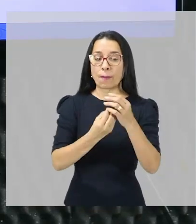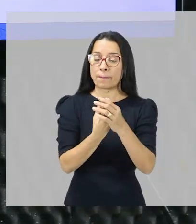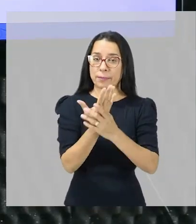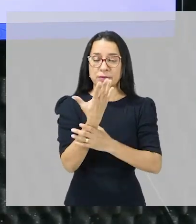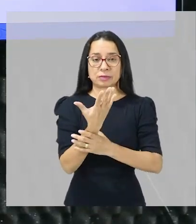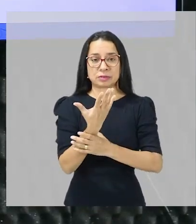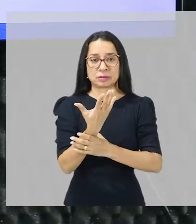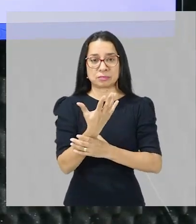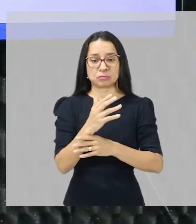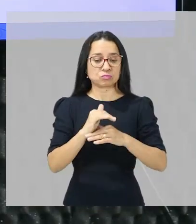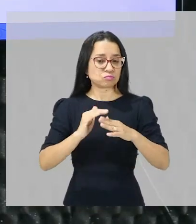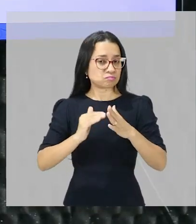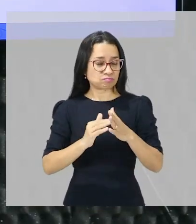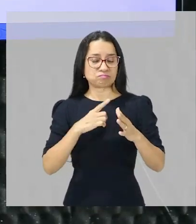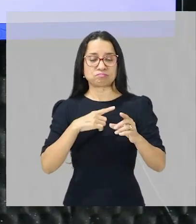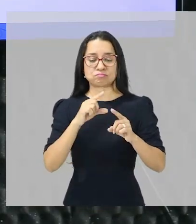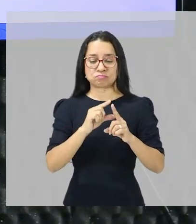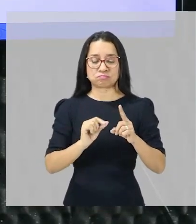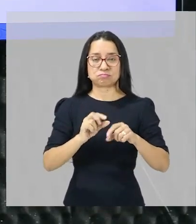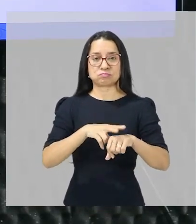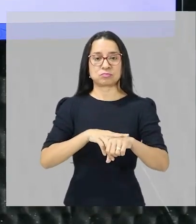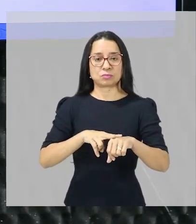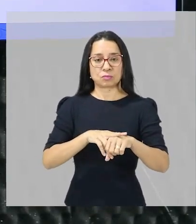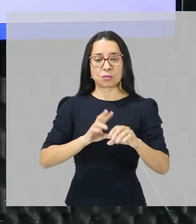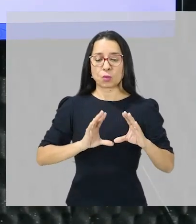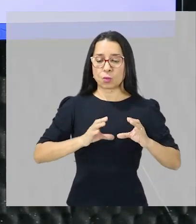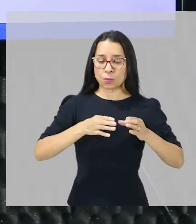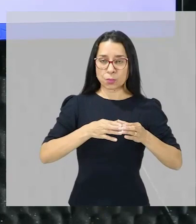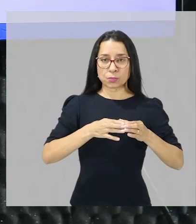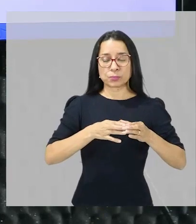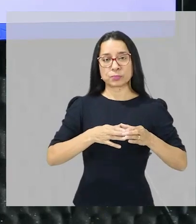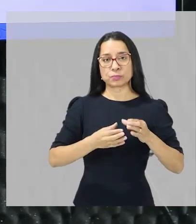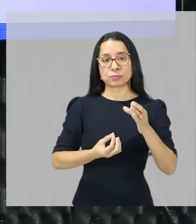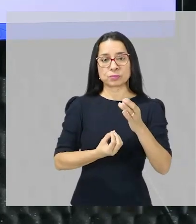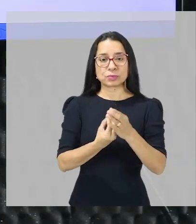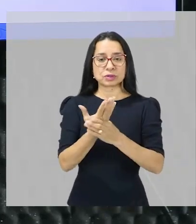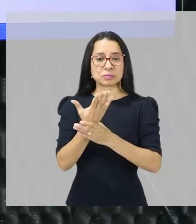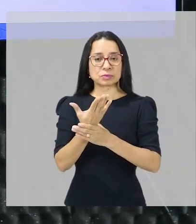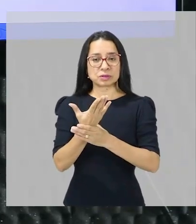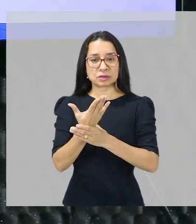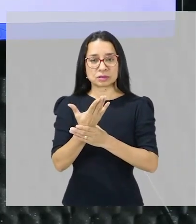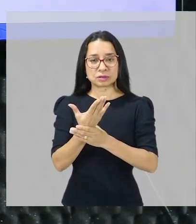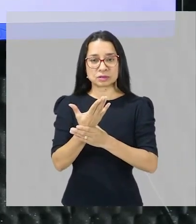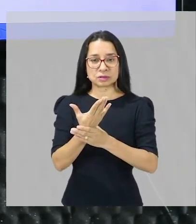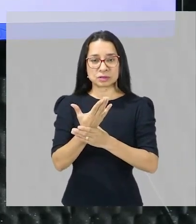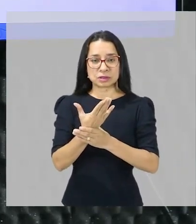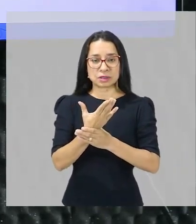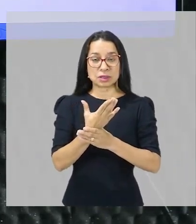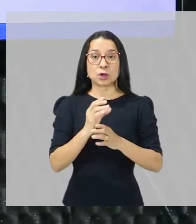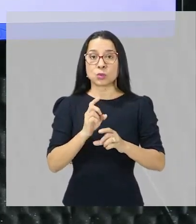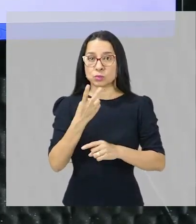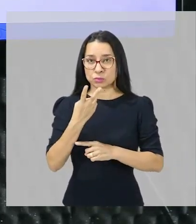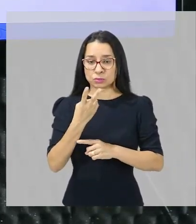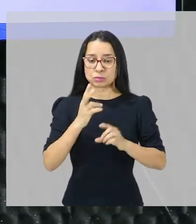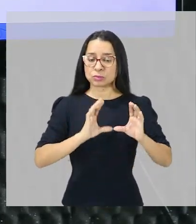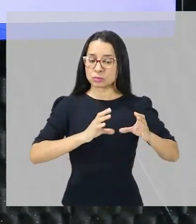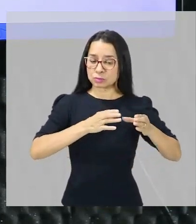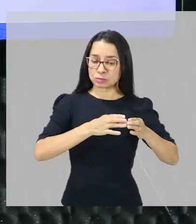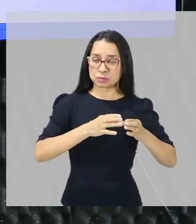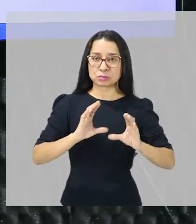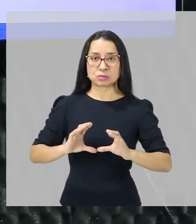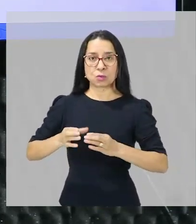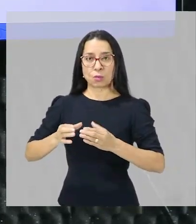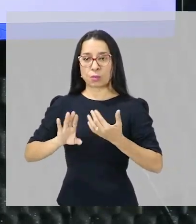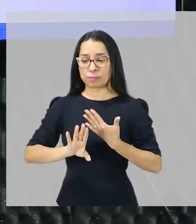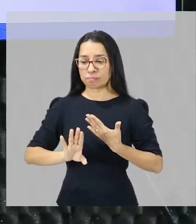ó, esse conjunto, né, dessas plantas que foram produzidas, elas foram divididas em 2 grupos, foram separados